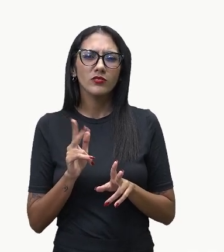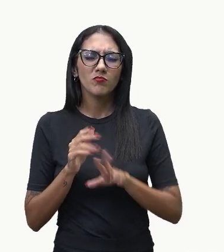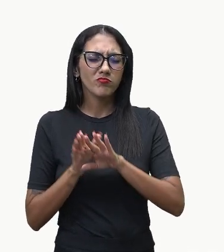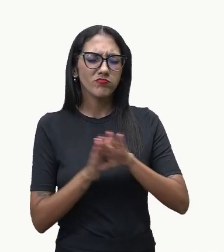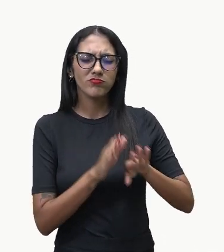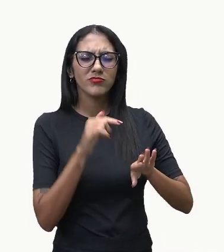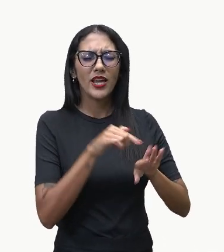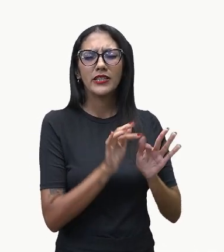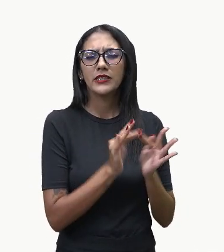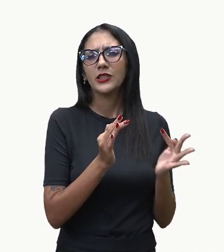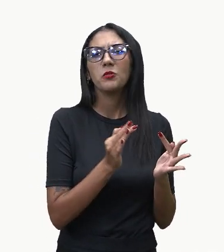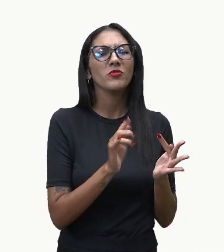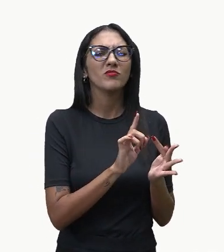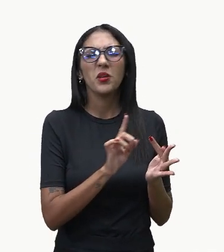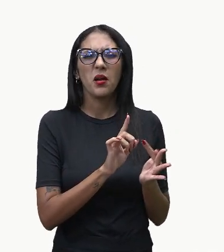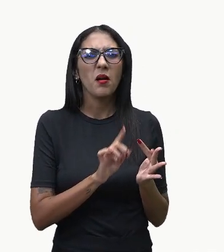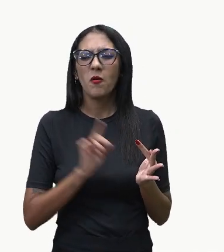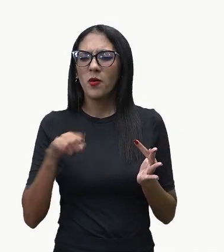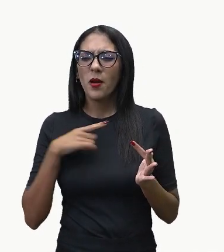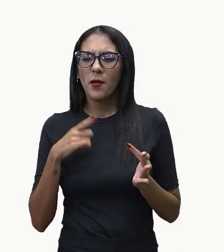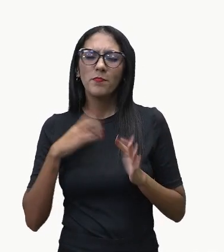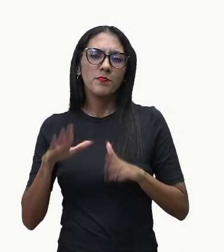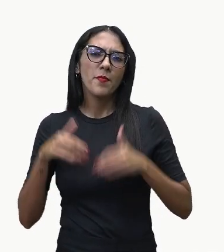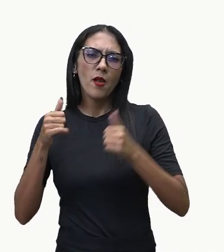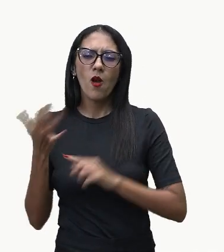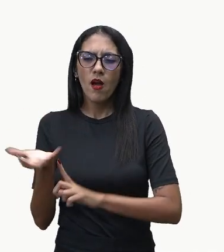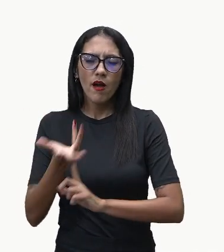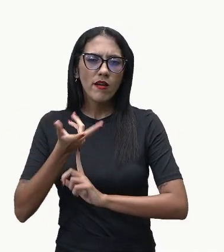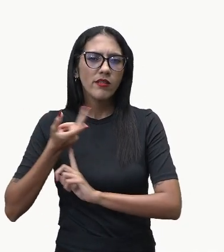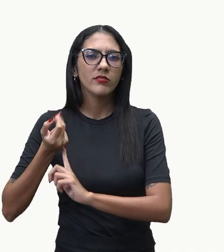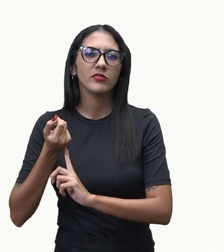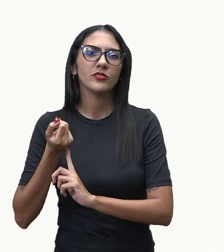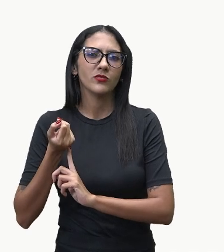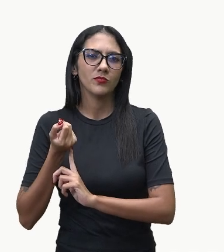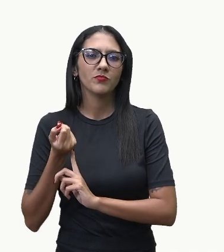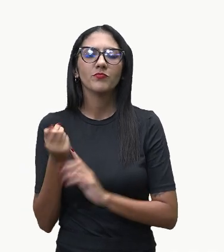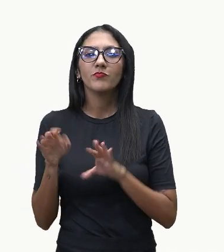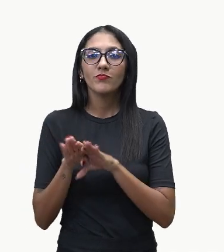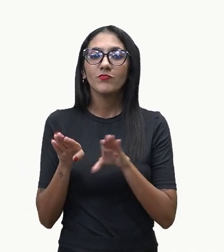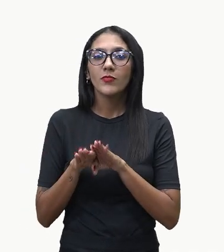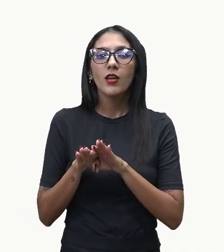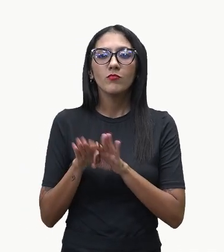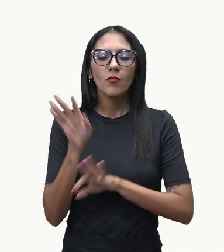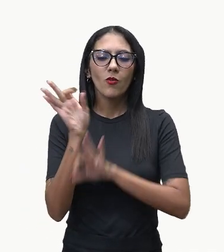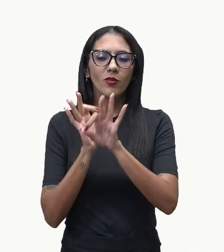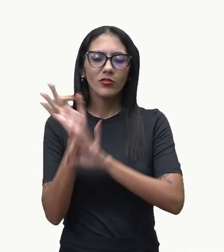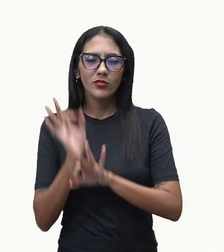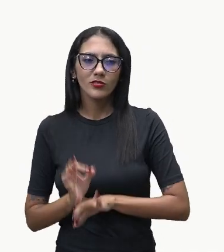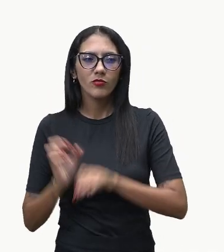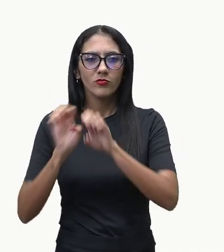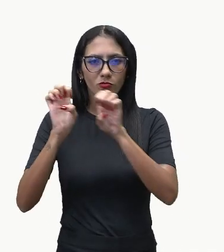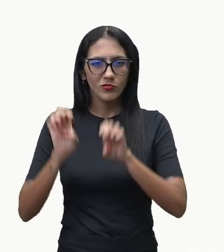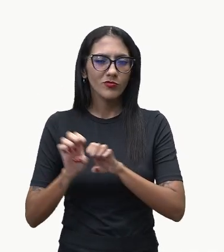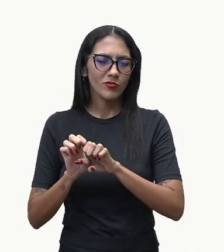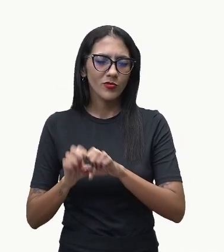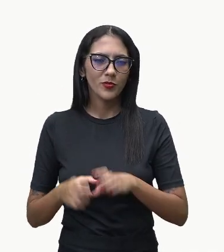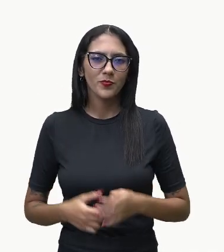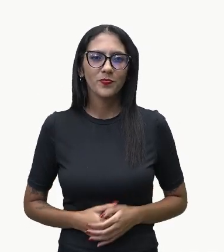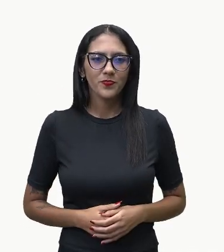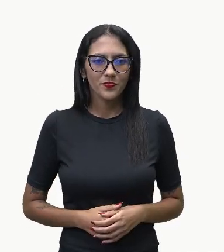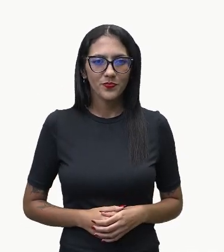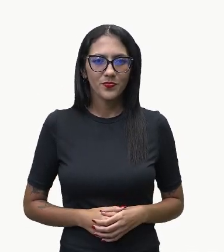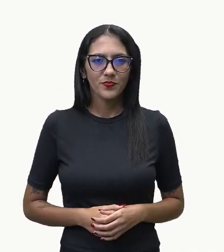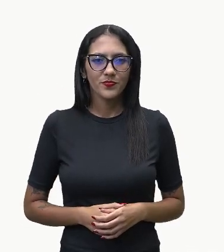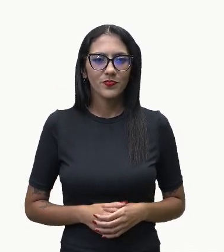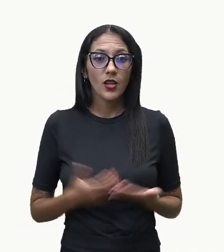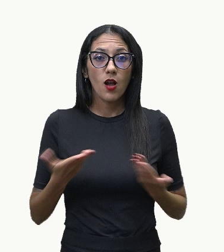lado, queremos o diferente, o artístico. E também as construções dos enunciados podem nos servir a isso, tá bom? Vou mostrar